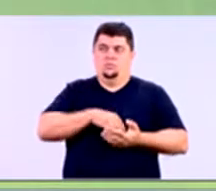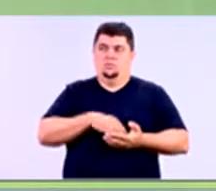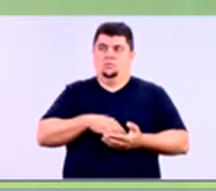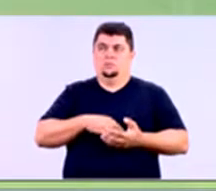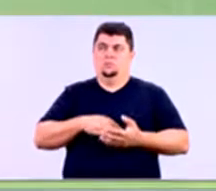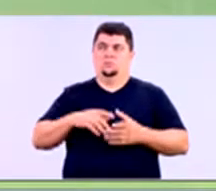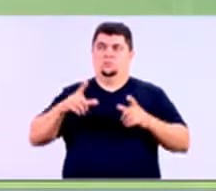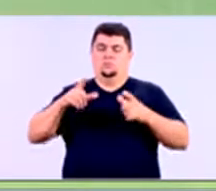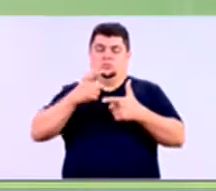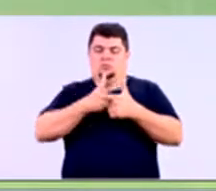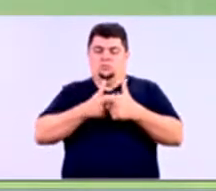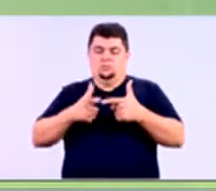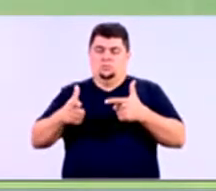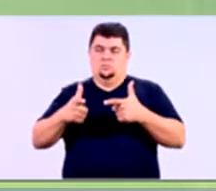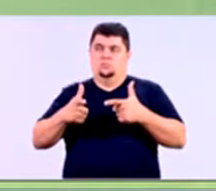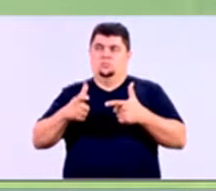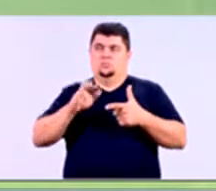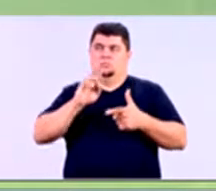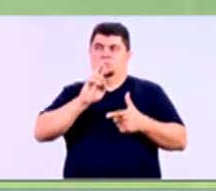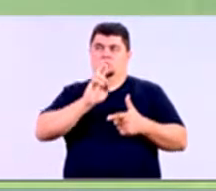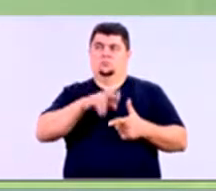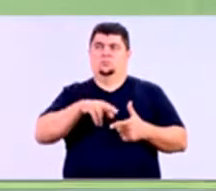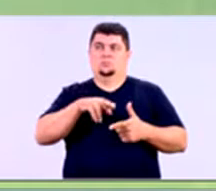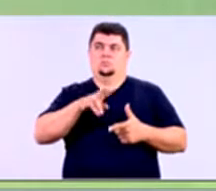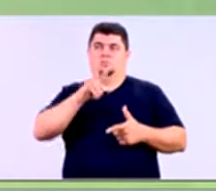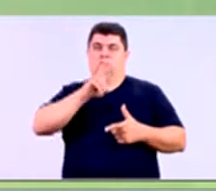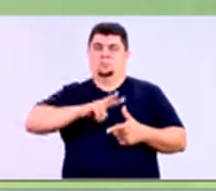essa divisão, que eu vou ter um valor